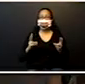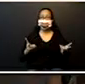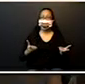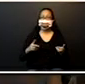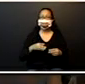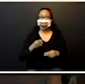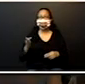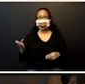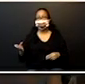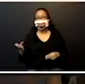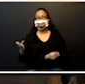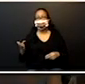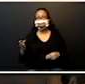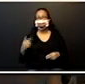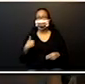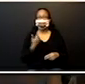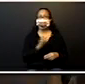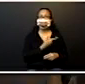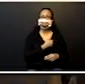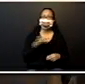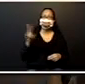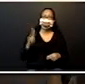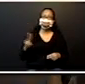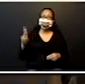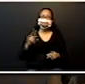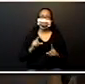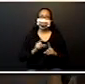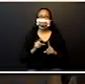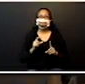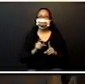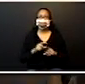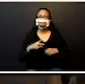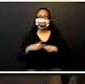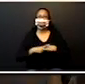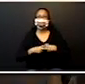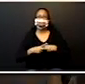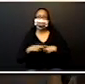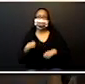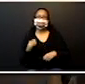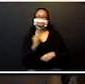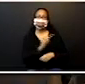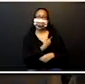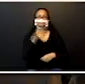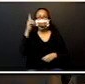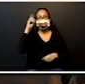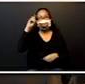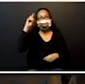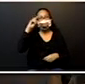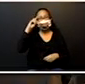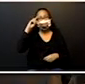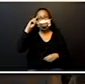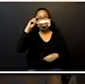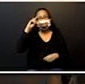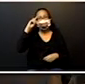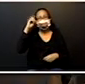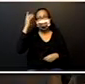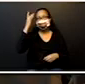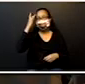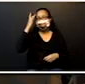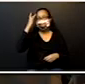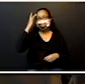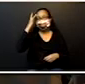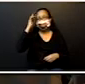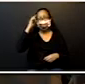vocês, porque a gente usa muito as palavras e os verbos no nosso cotidiano. Normalmente a gente nem pensa para falar